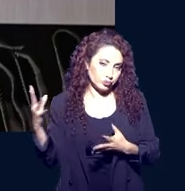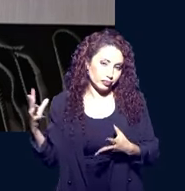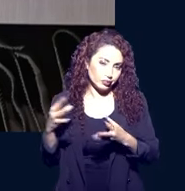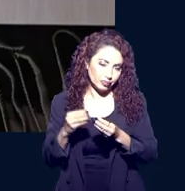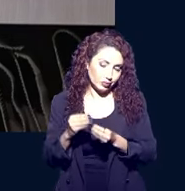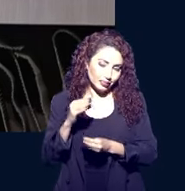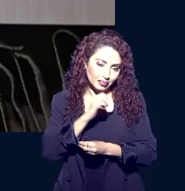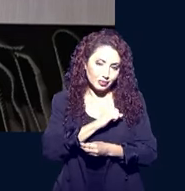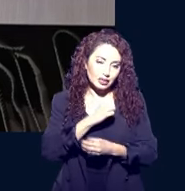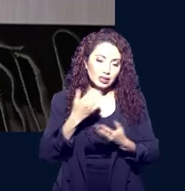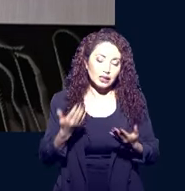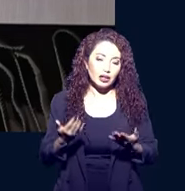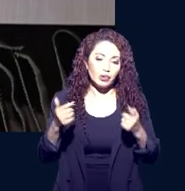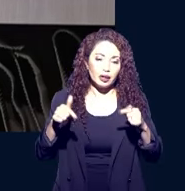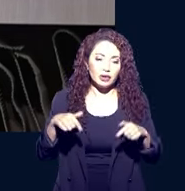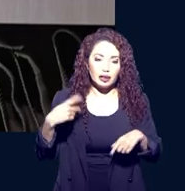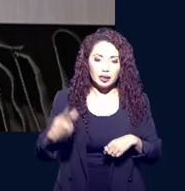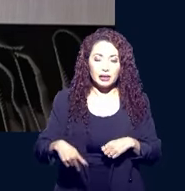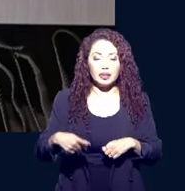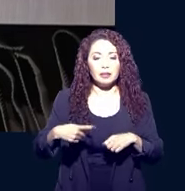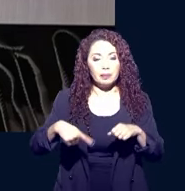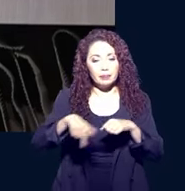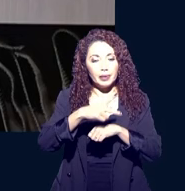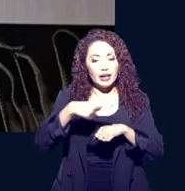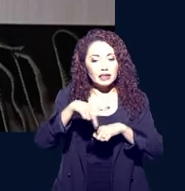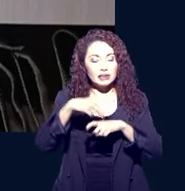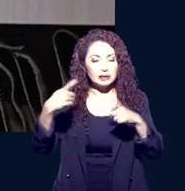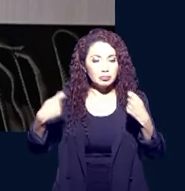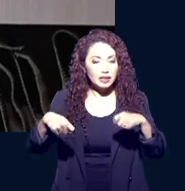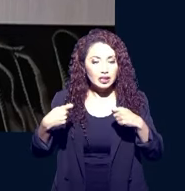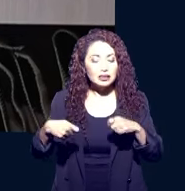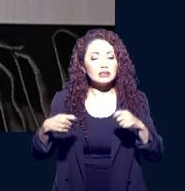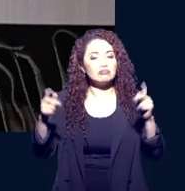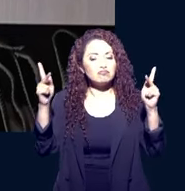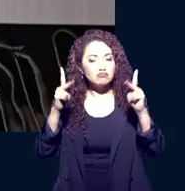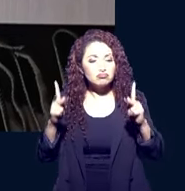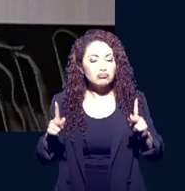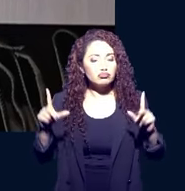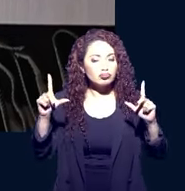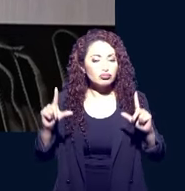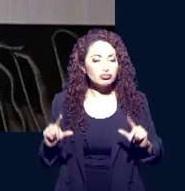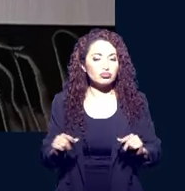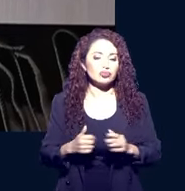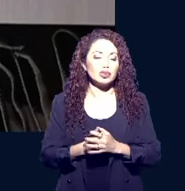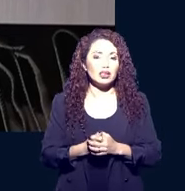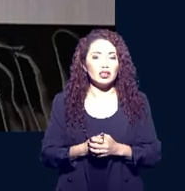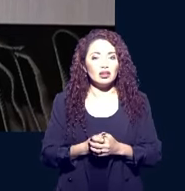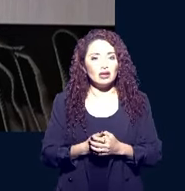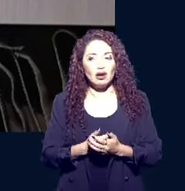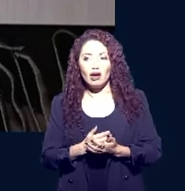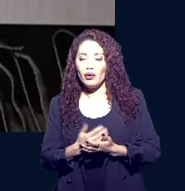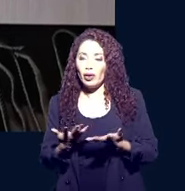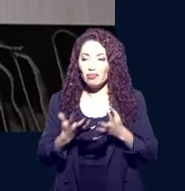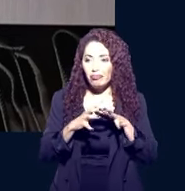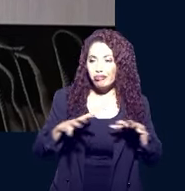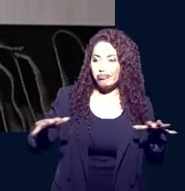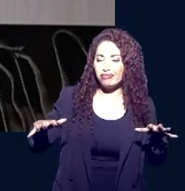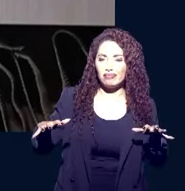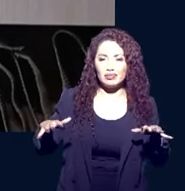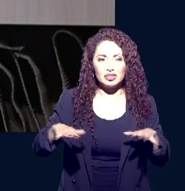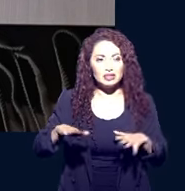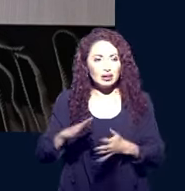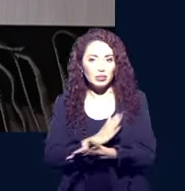país precisa de pacificação e acabar com as dualidades artificiais que nos dividiram